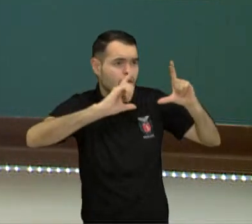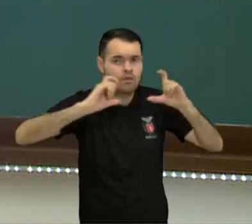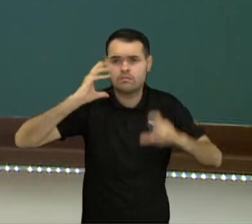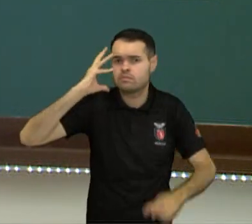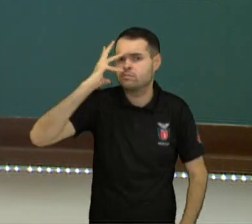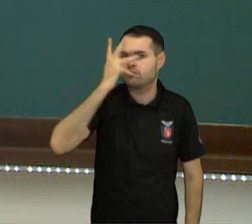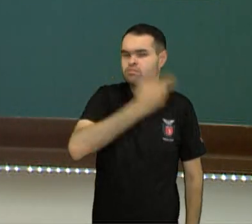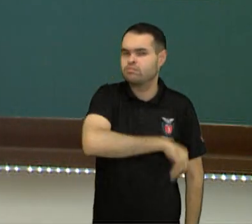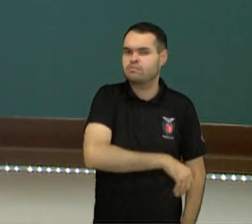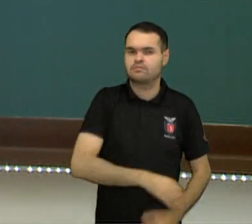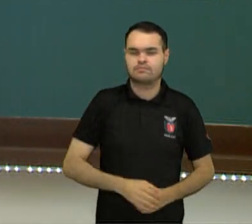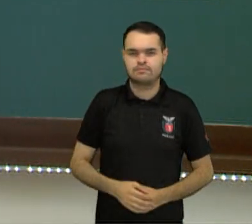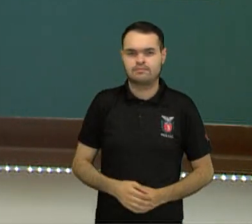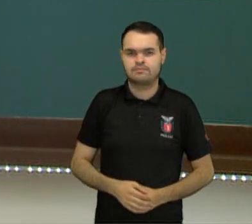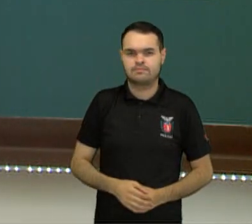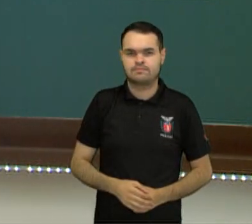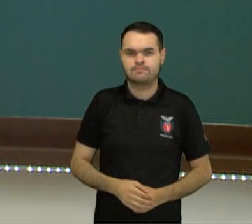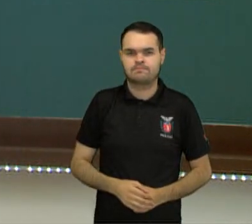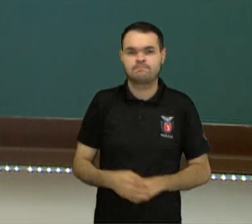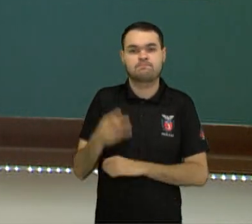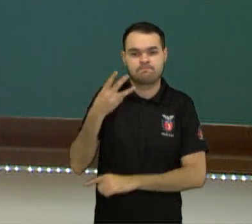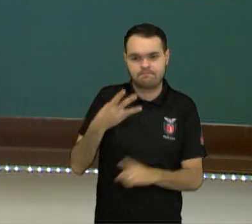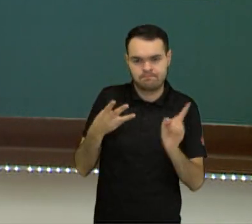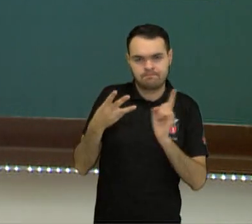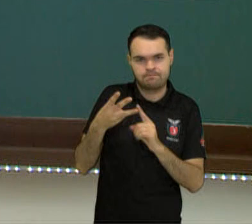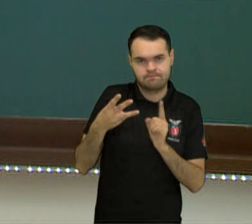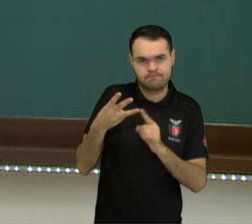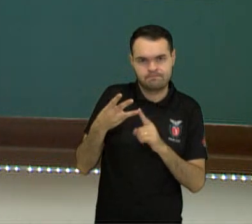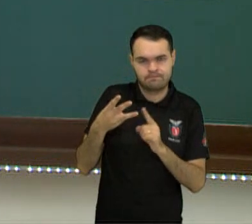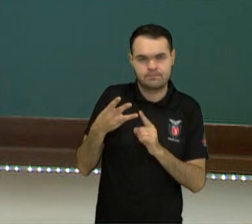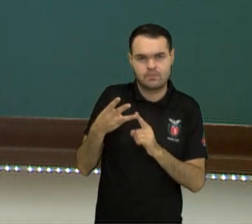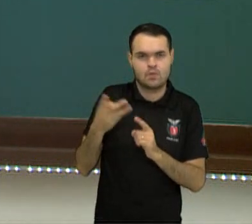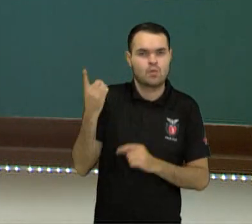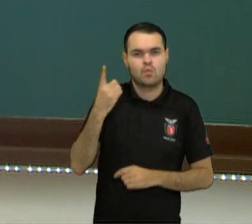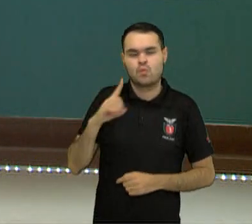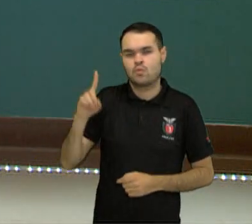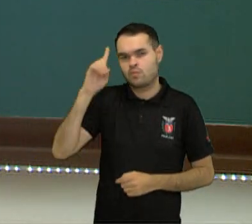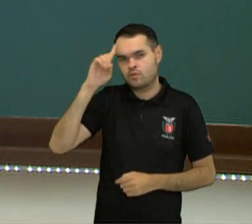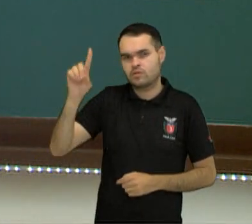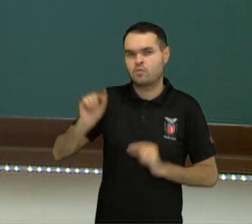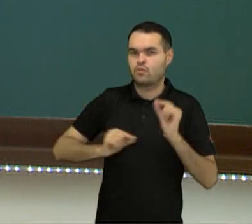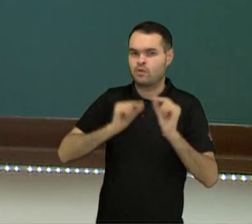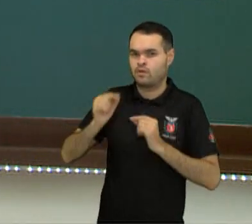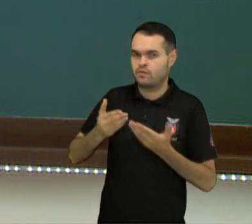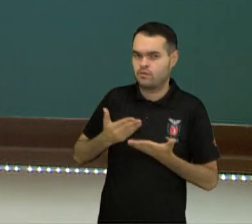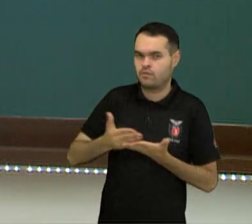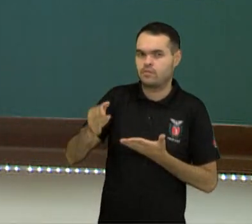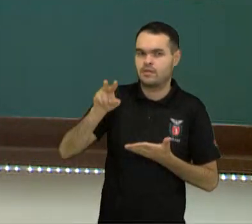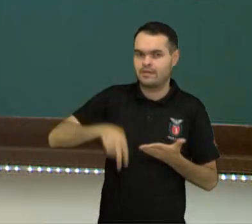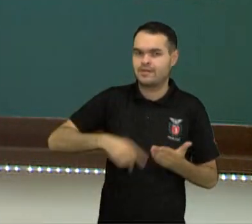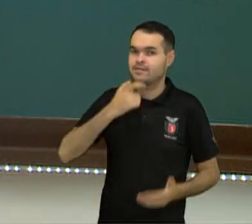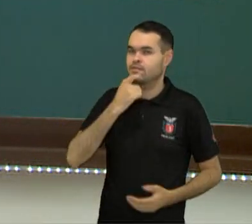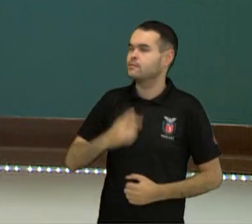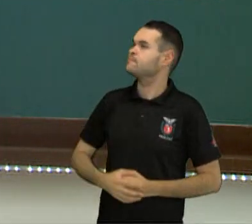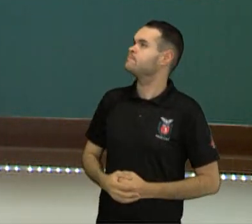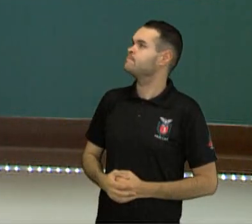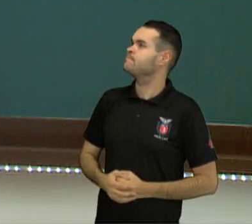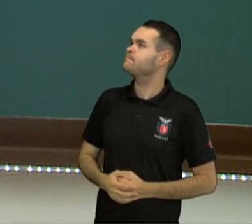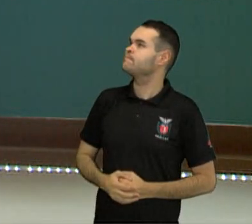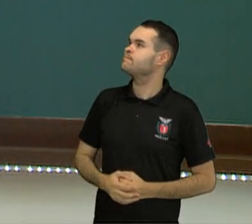continua. Finally, on my last day, I rented a car and I drove to